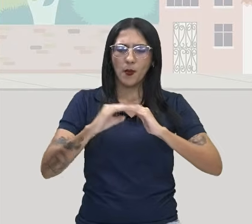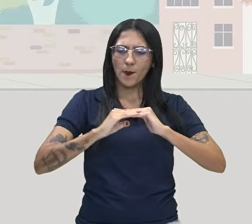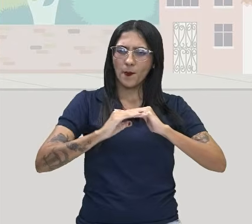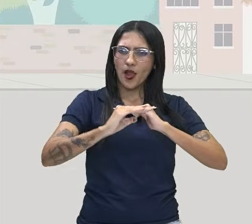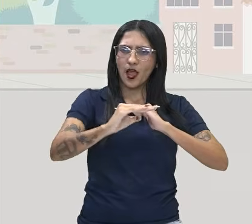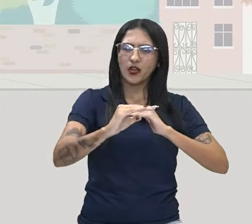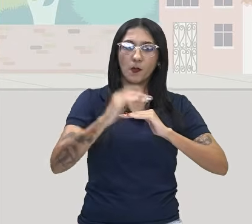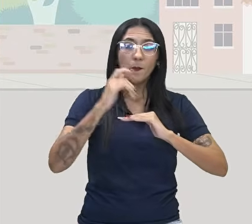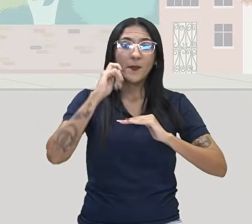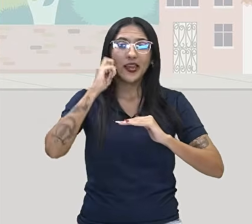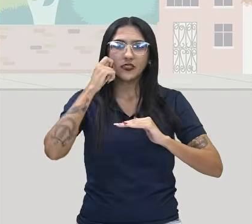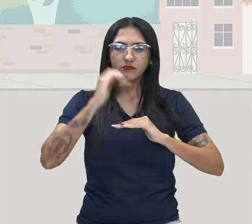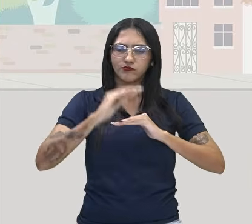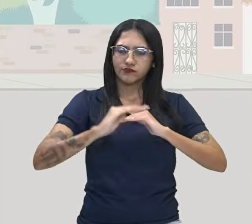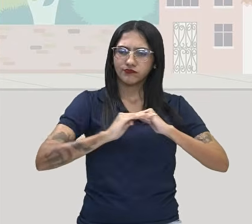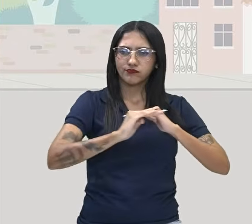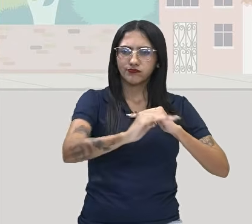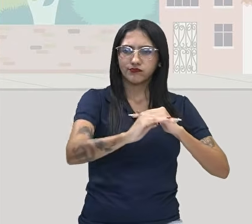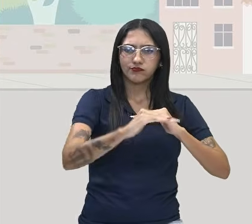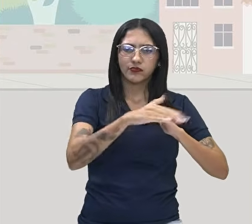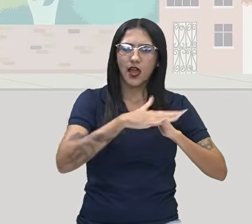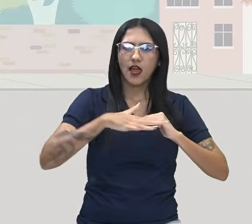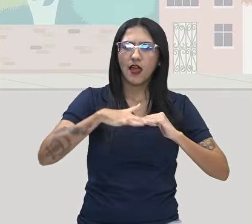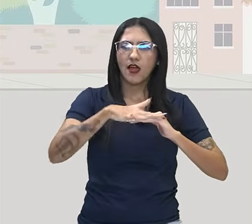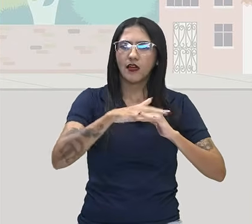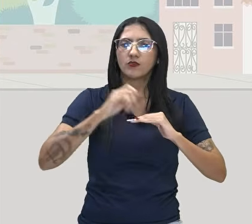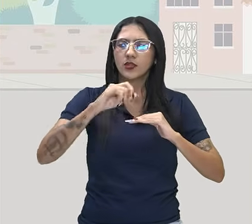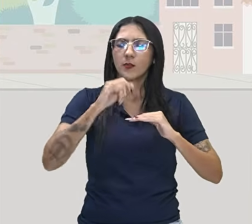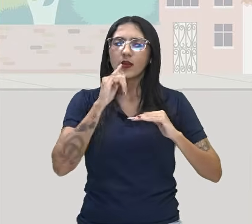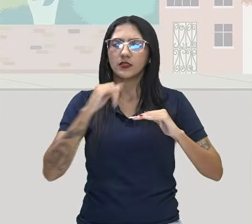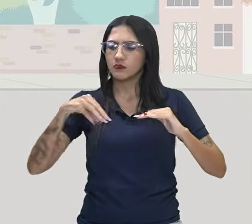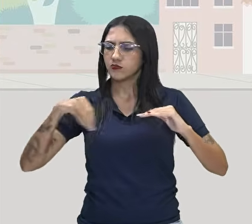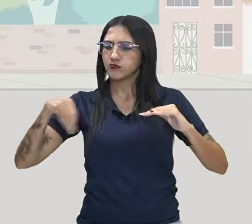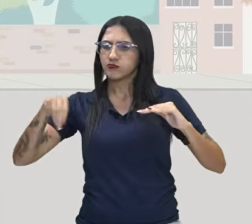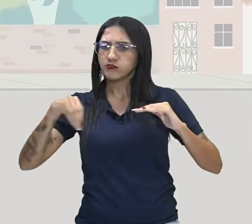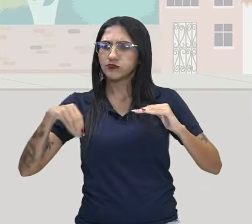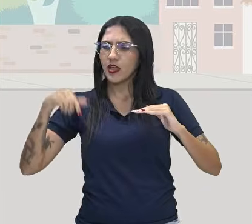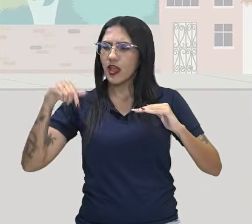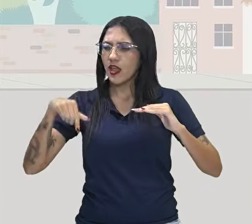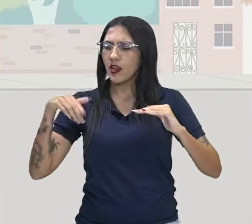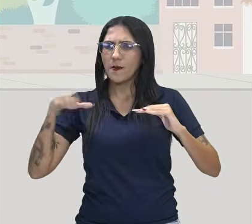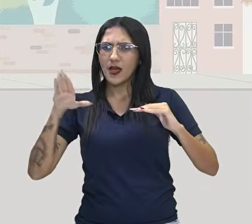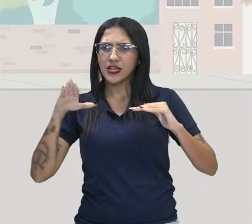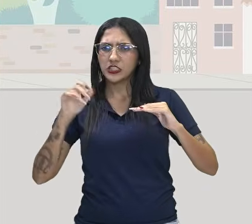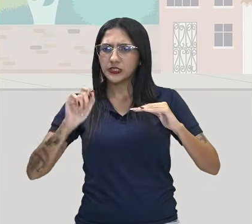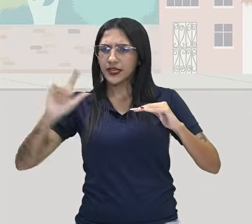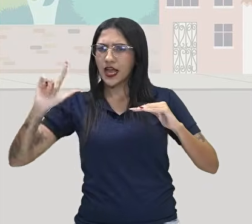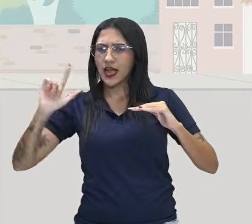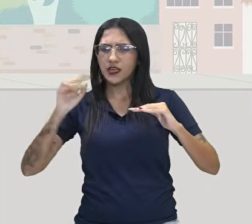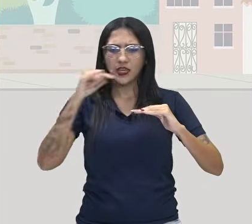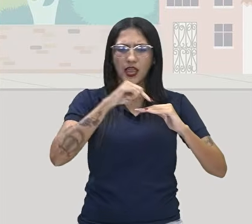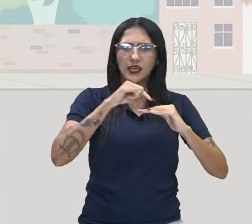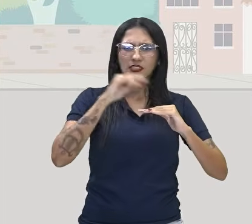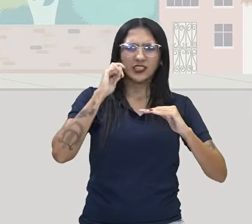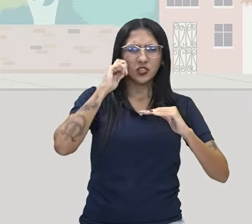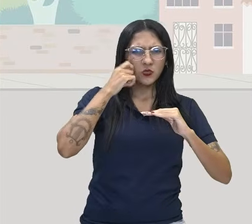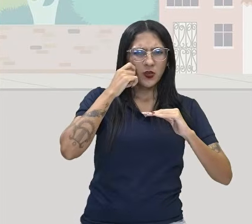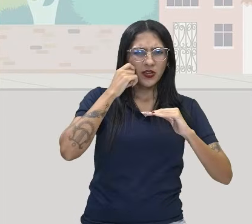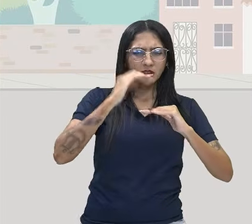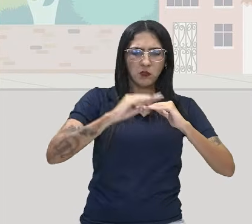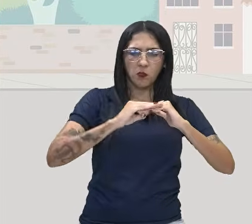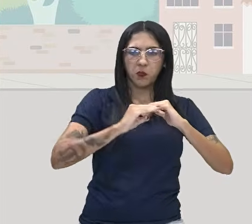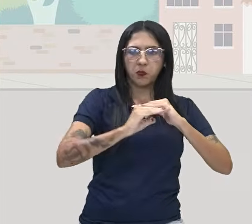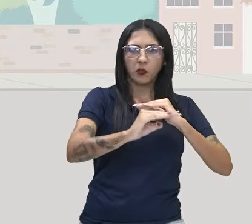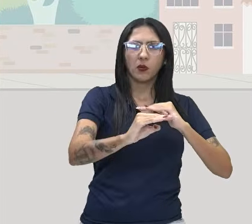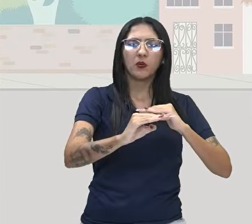áreas, principalmente áreas desérticas, onde a areia ela é mais clara do que aquela placa solar que é mais escura,